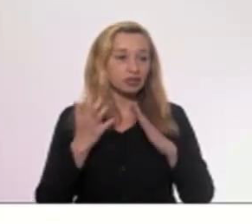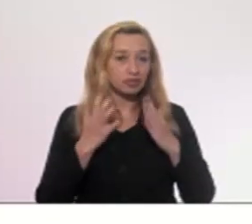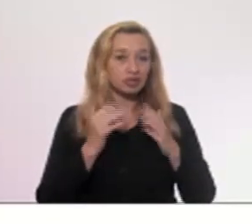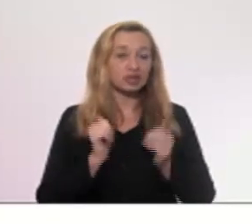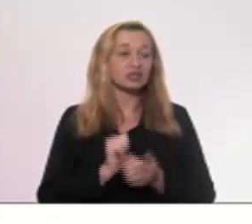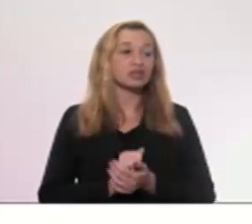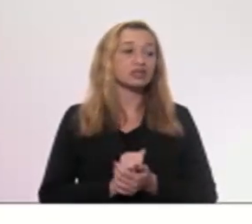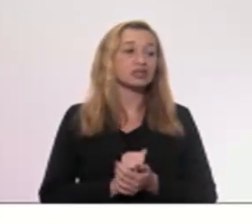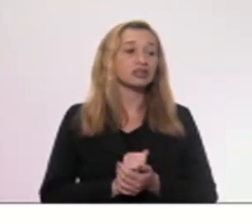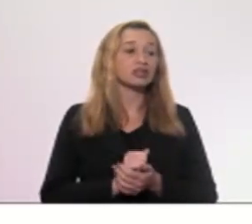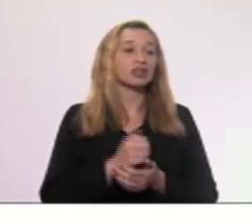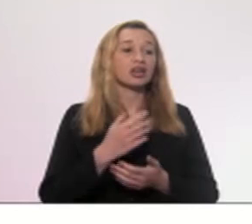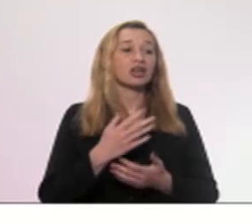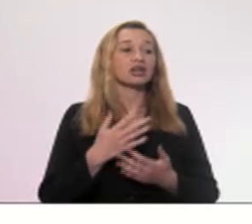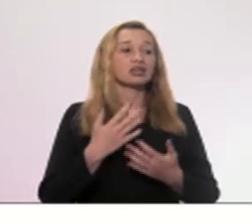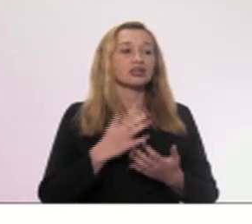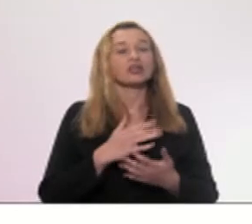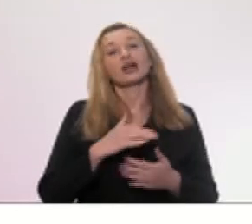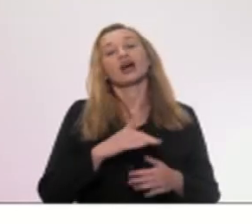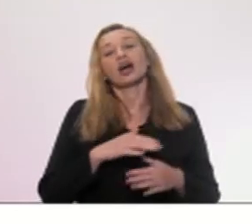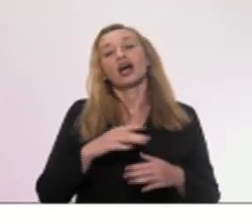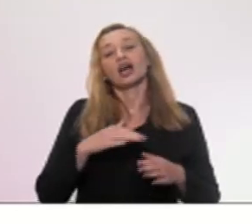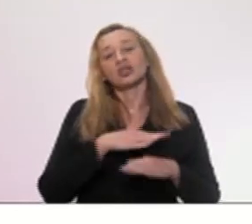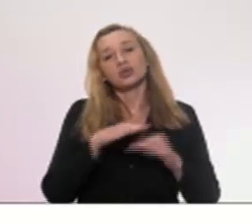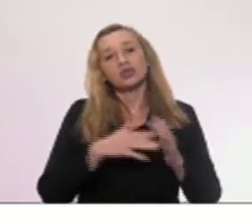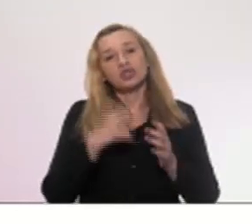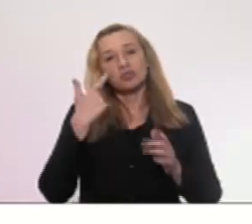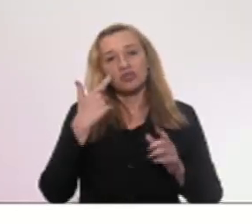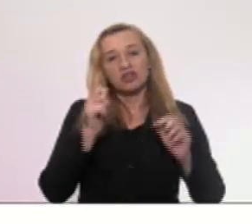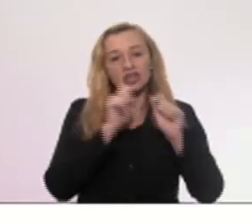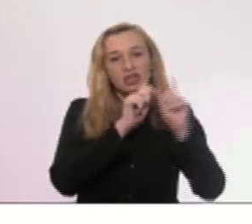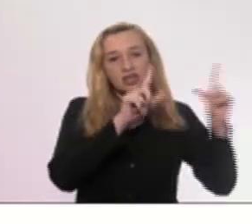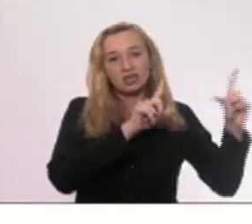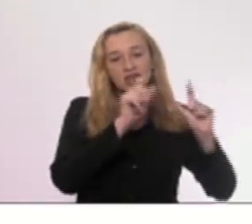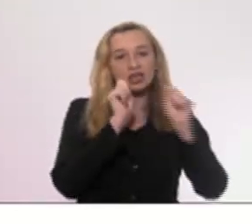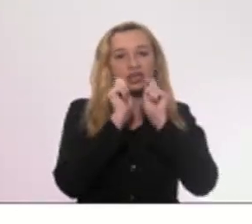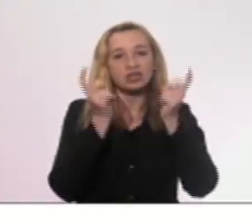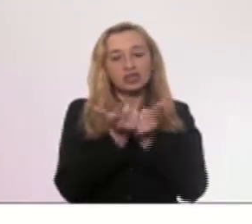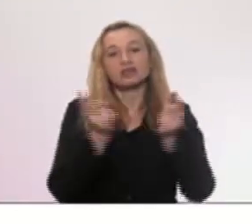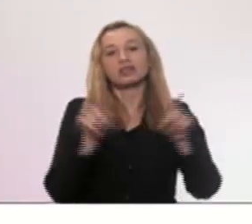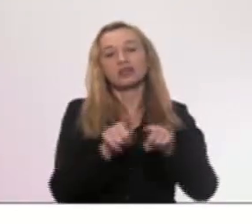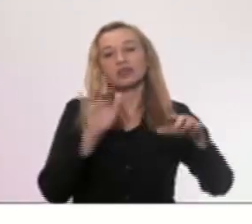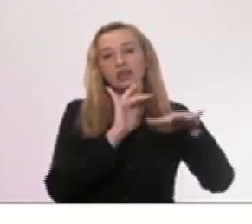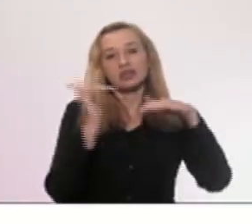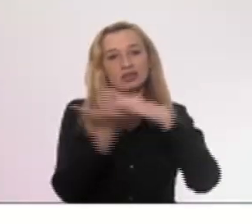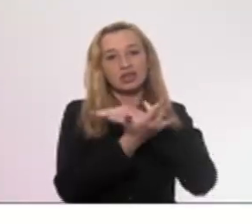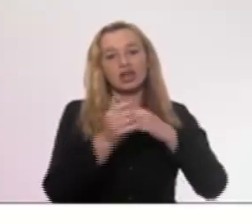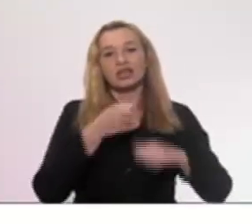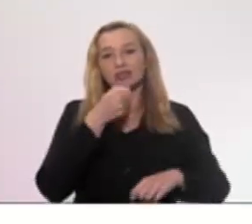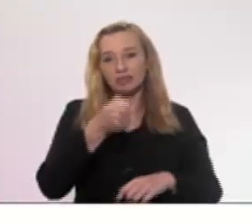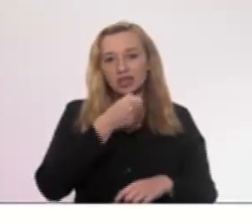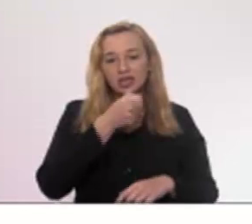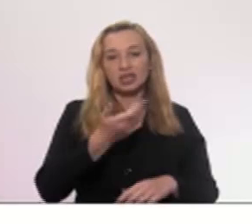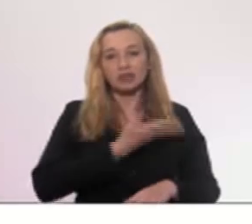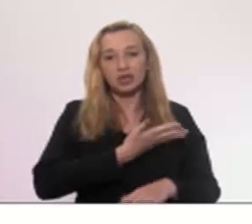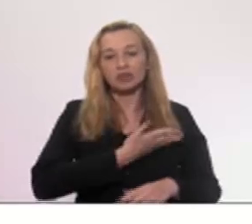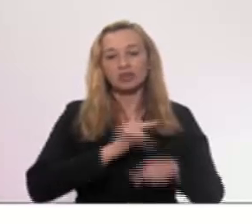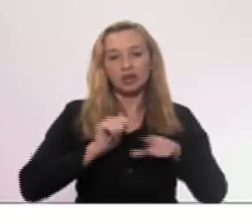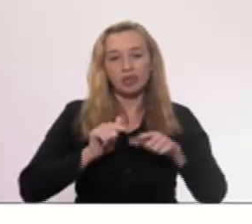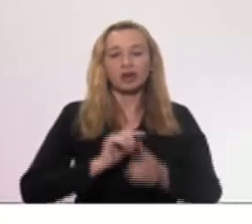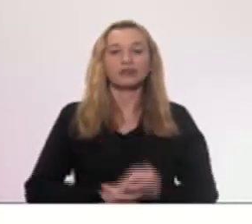cidadãos e cidadãs que nos assistem pela TV Alerj, nos seguem pelas redes sociais, imprensa, colegas de